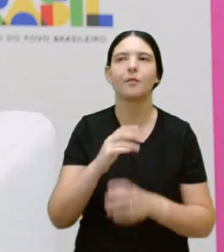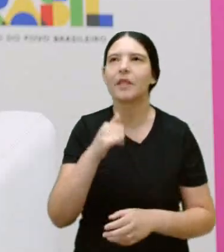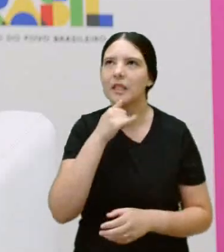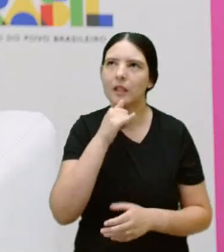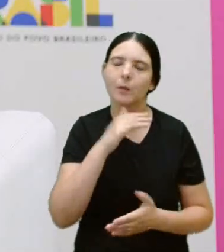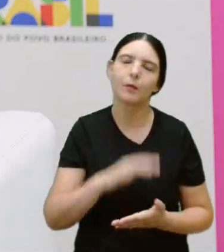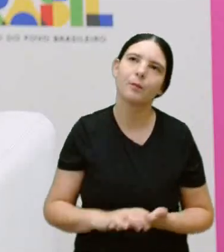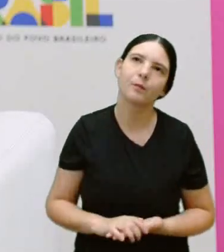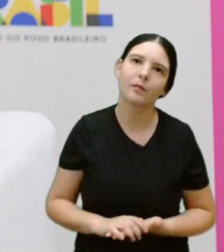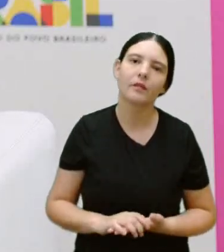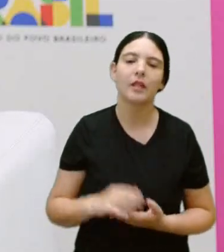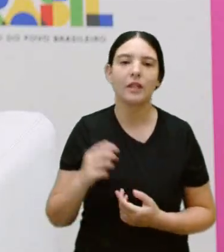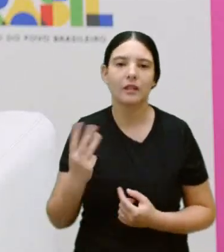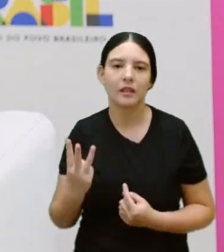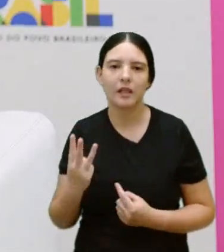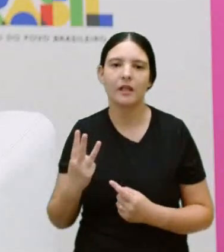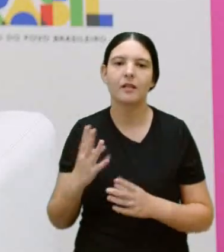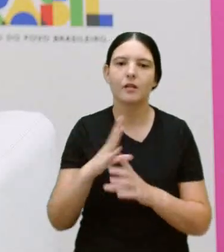3.